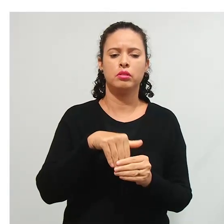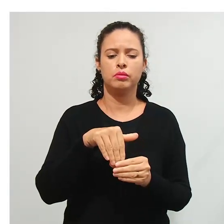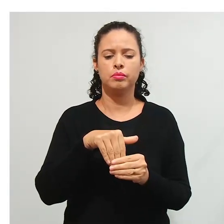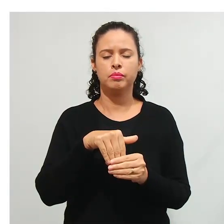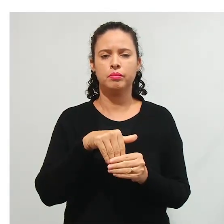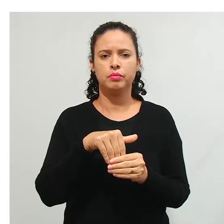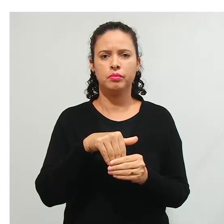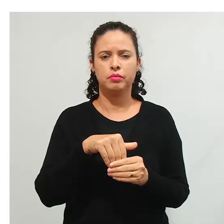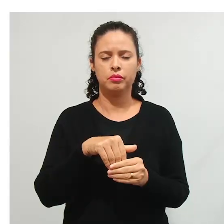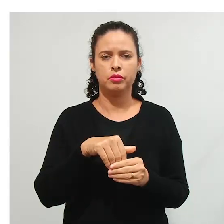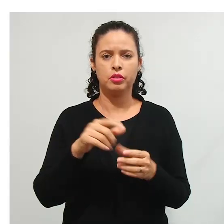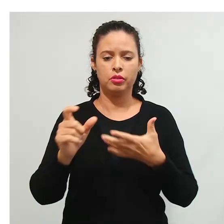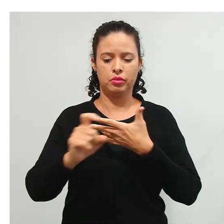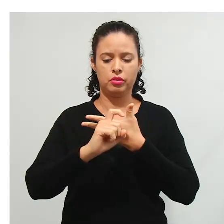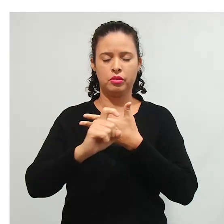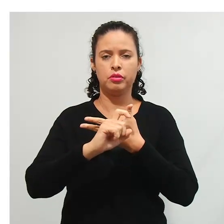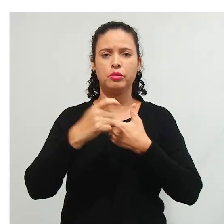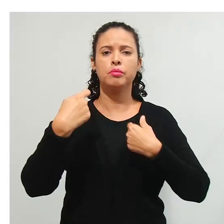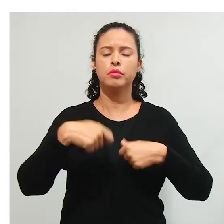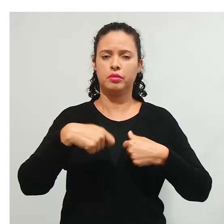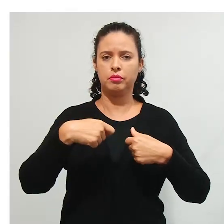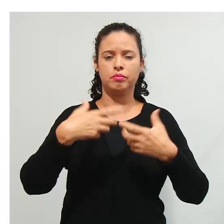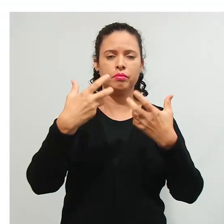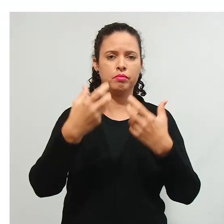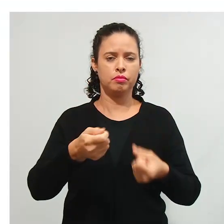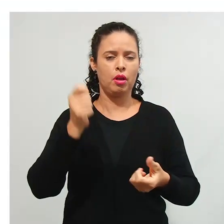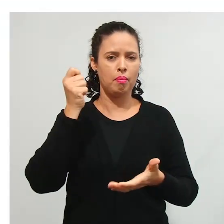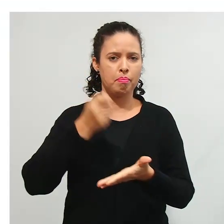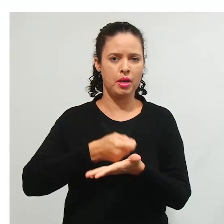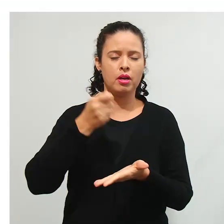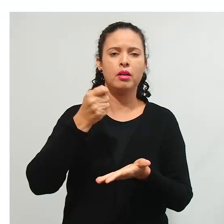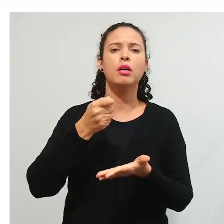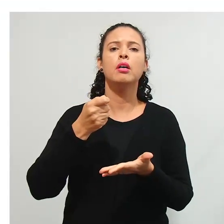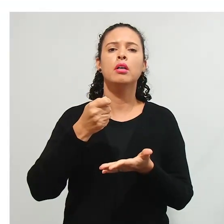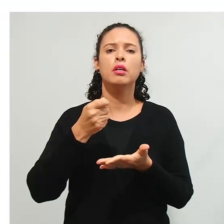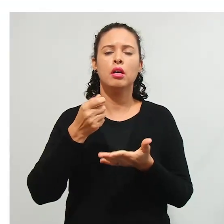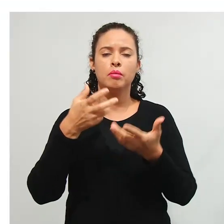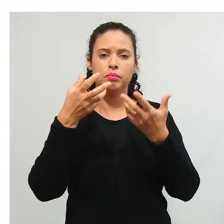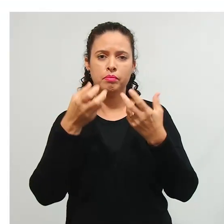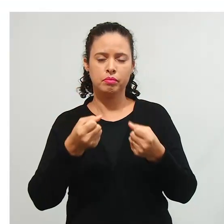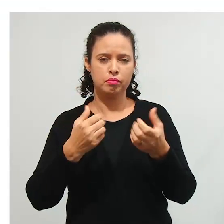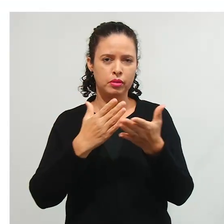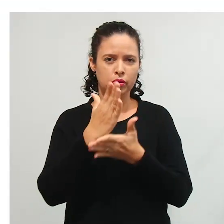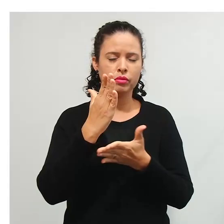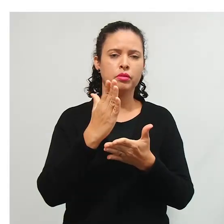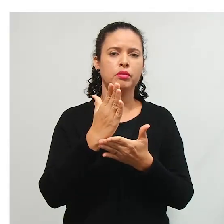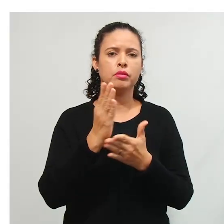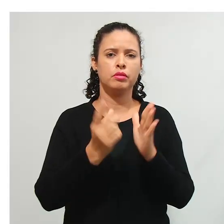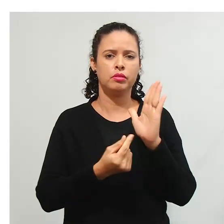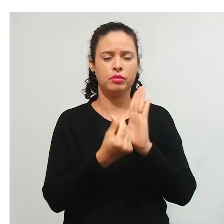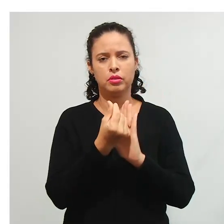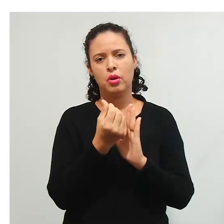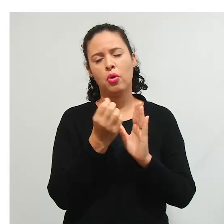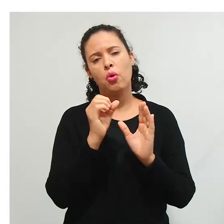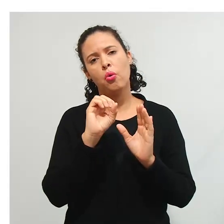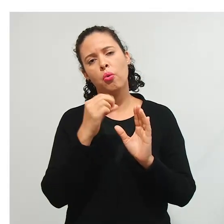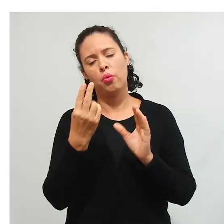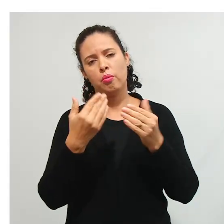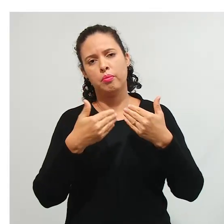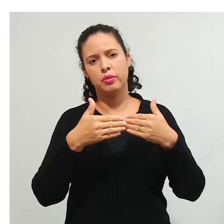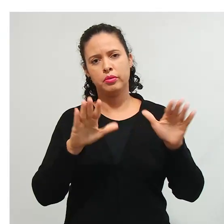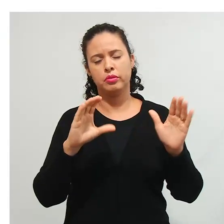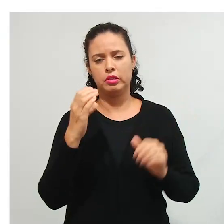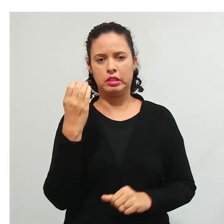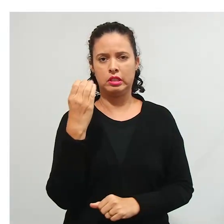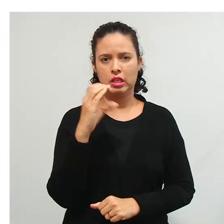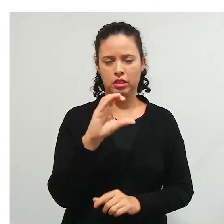o executivo tem que sancionar. Então, através da aprovação do orçamento ou mediante a abertura de créditos